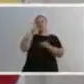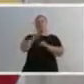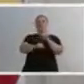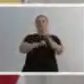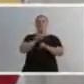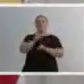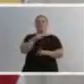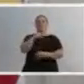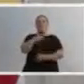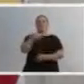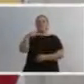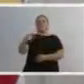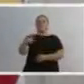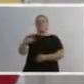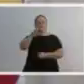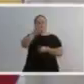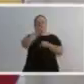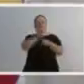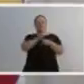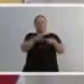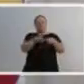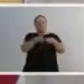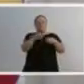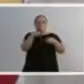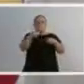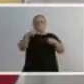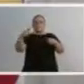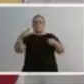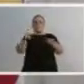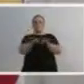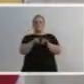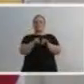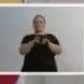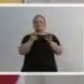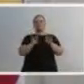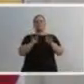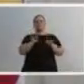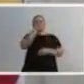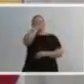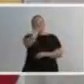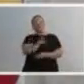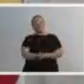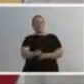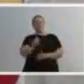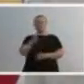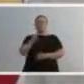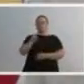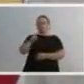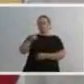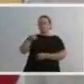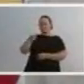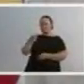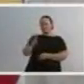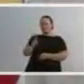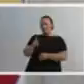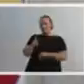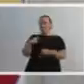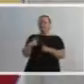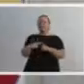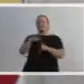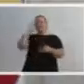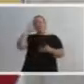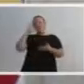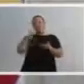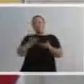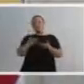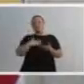partido o pp a diretoria do partido em especial à pessoa do senhor osmar guedes no qual confio na minha ida ao partido bem como